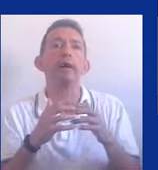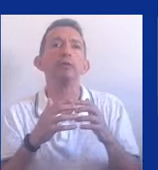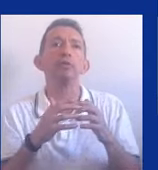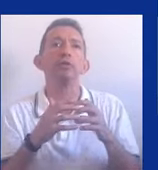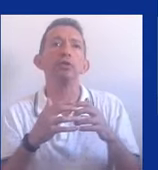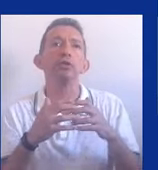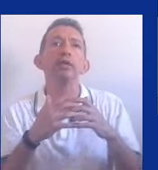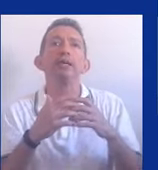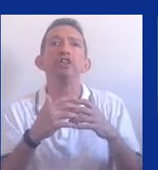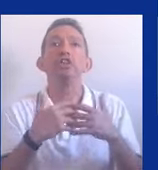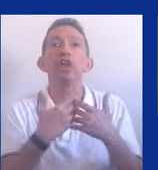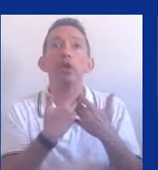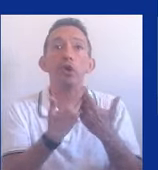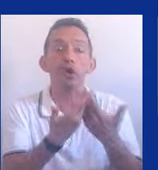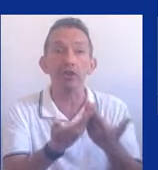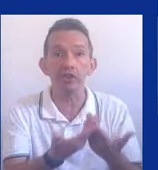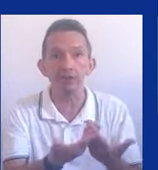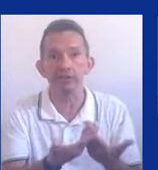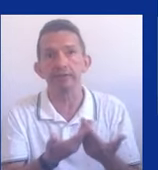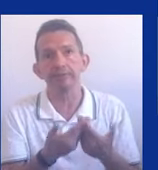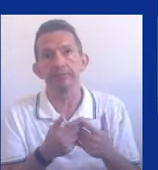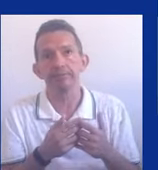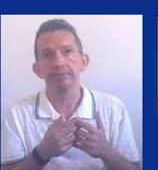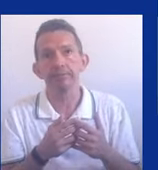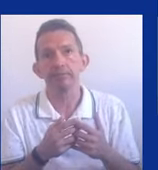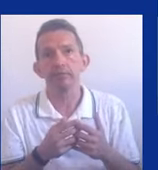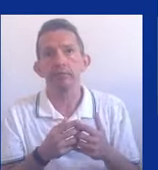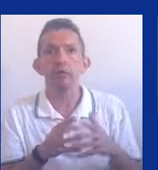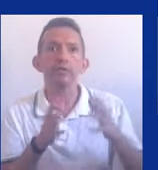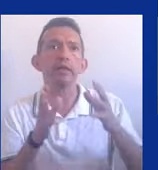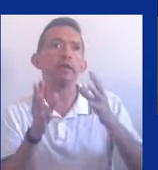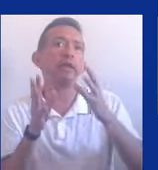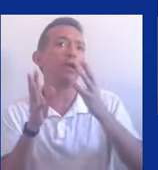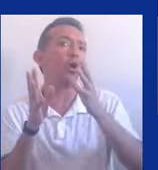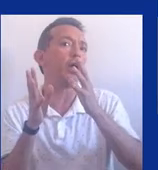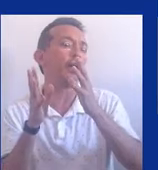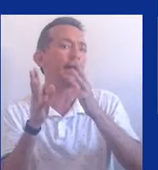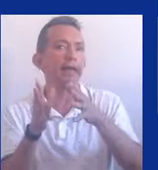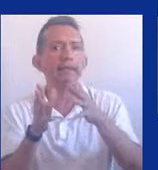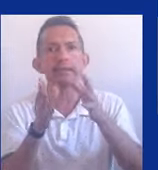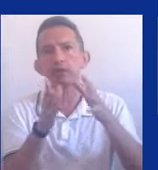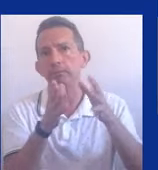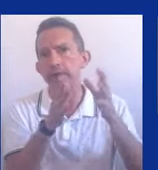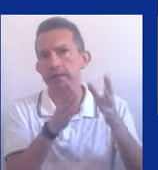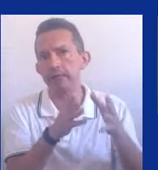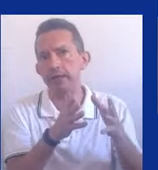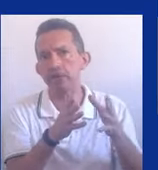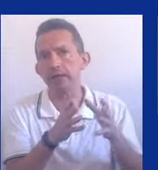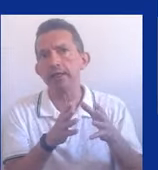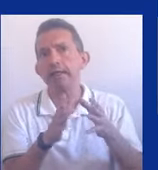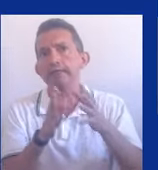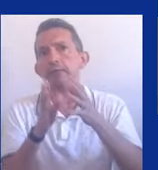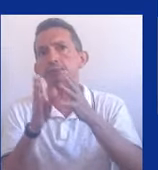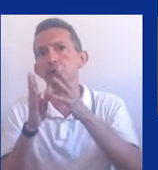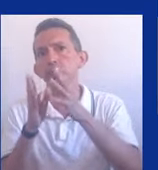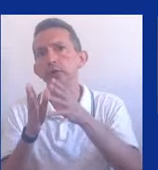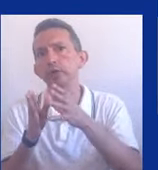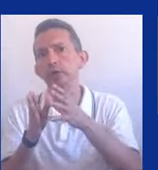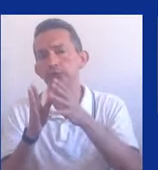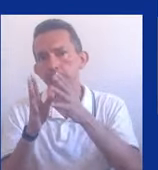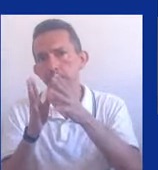lipídios chamados de esteroides. Então, em que organela citoplasmática